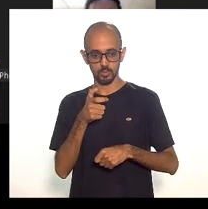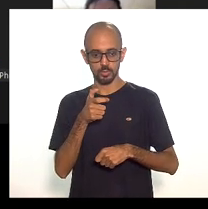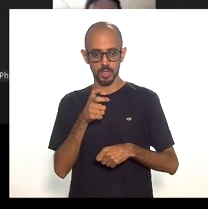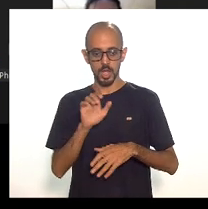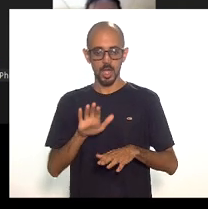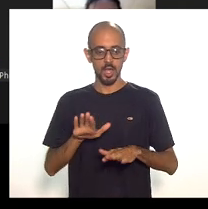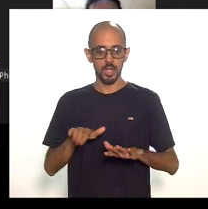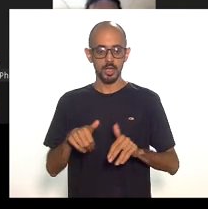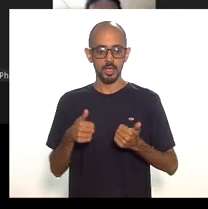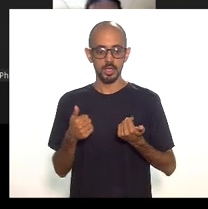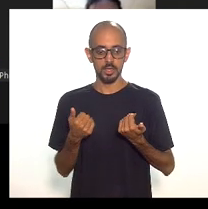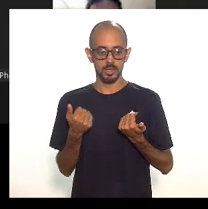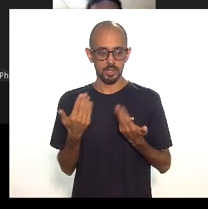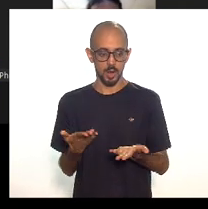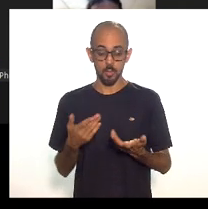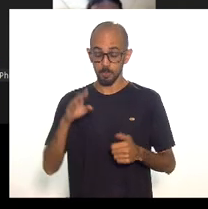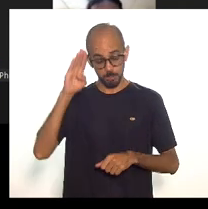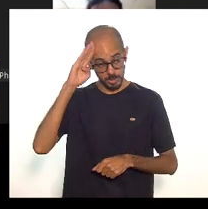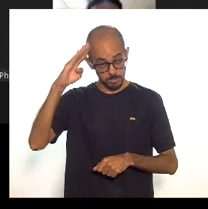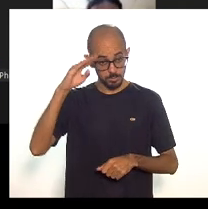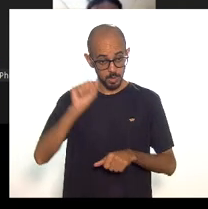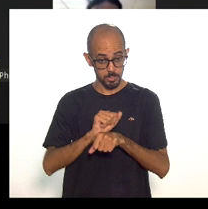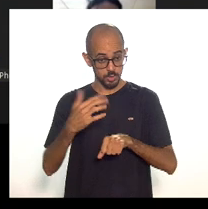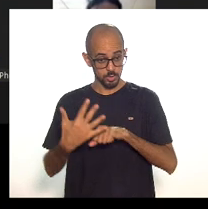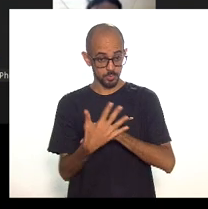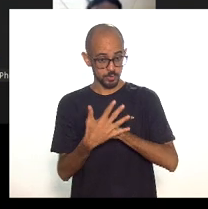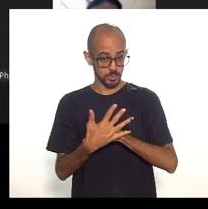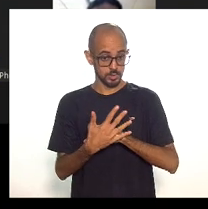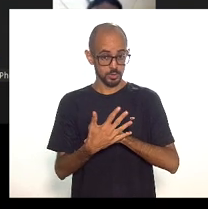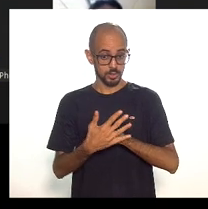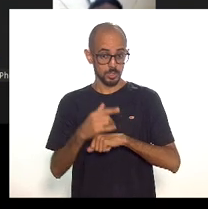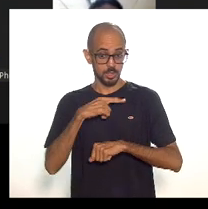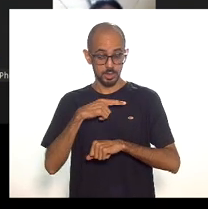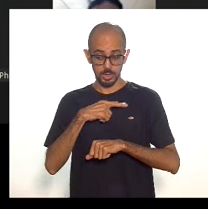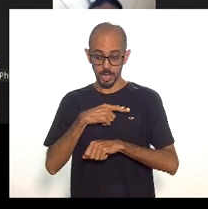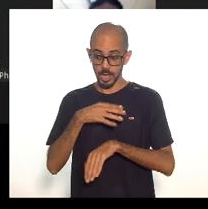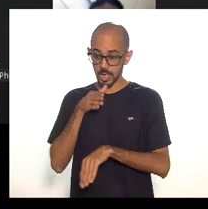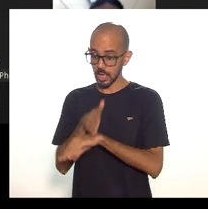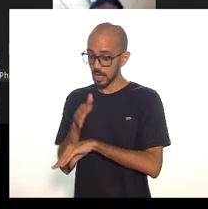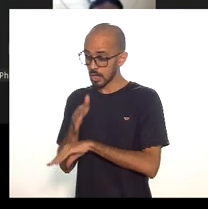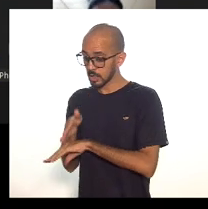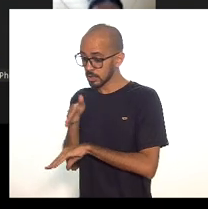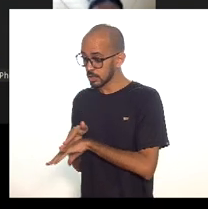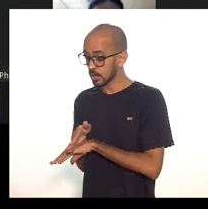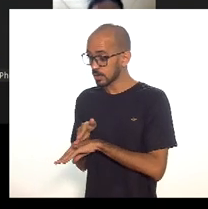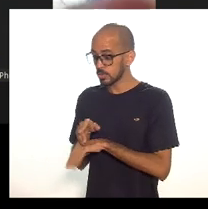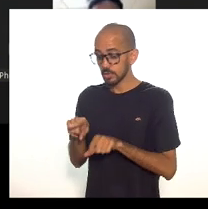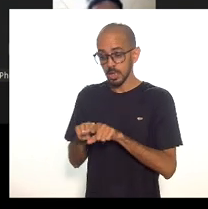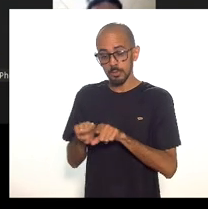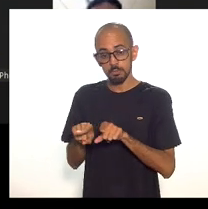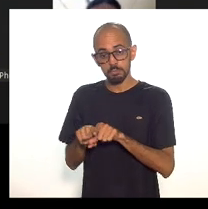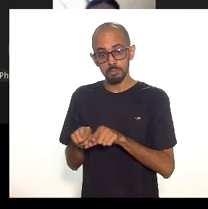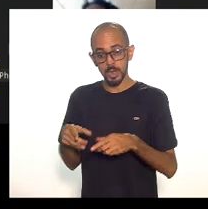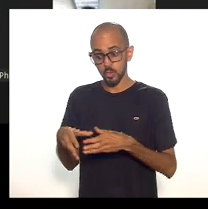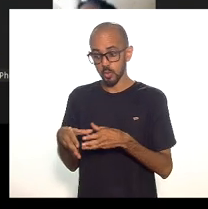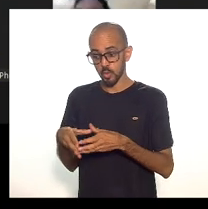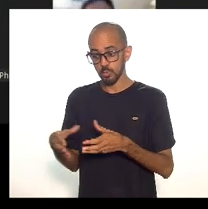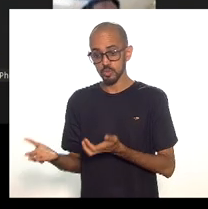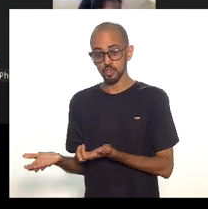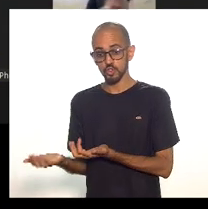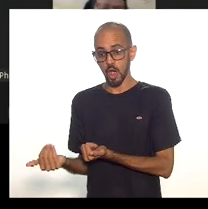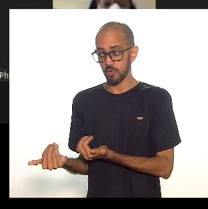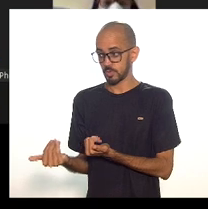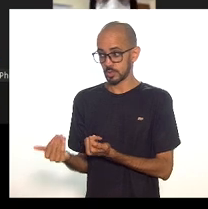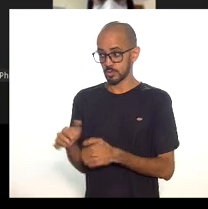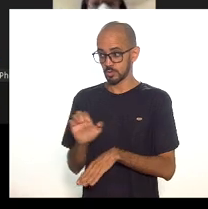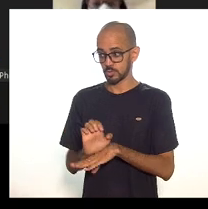agora, principalmente, o Covid está atacando as camadas mais jovens do Estado. É impossível aceitar